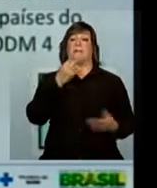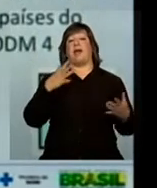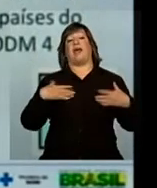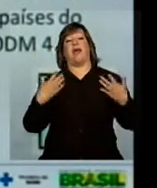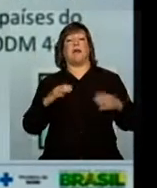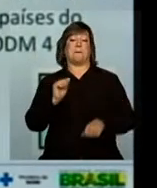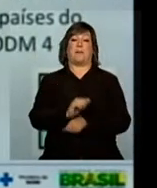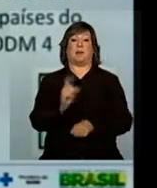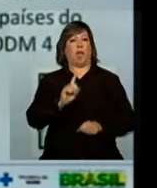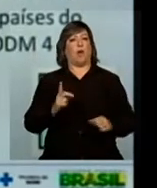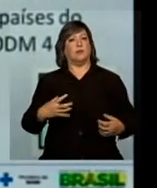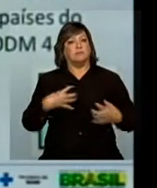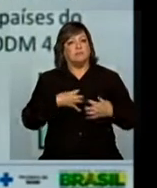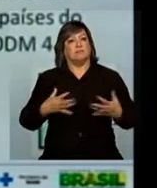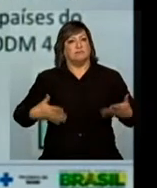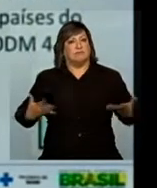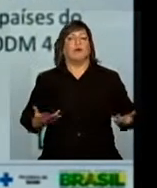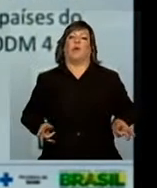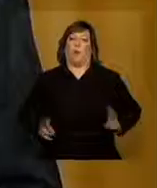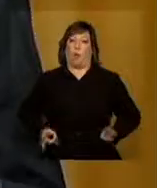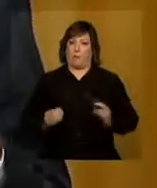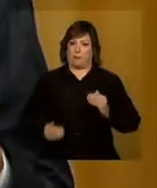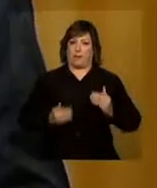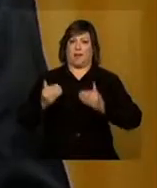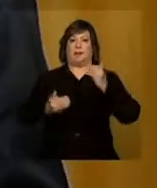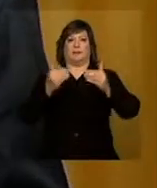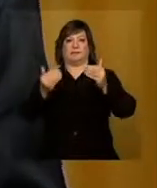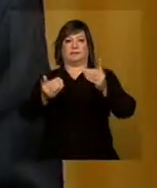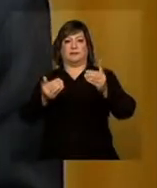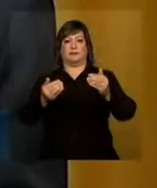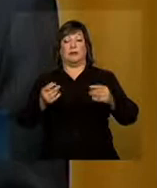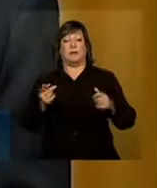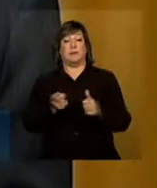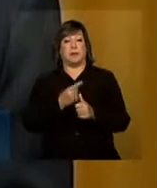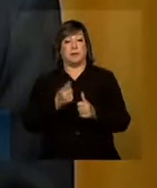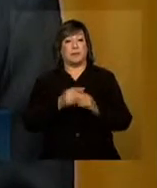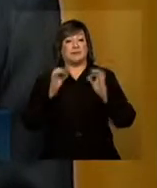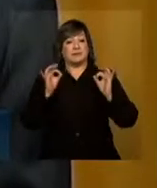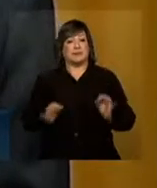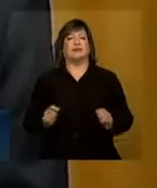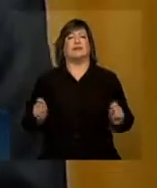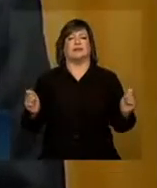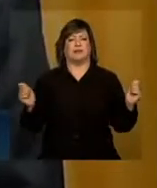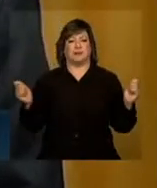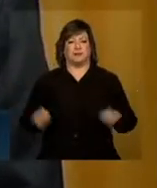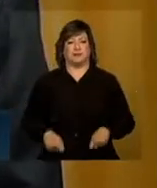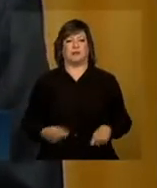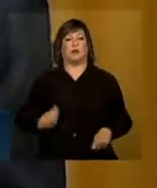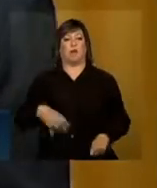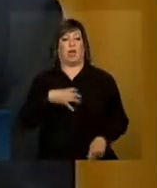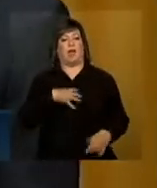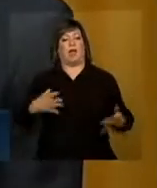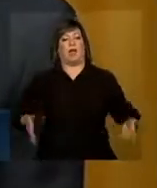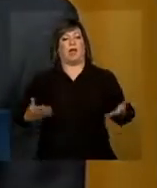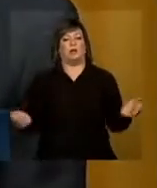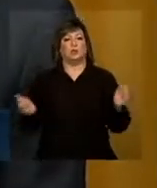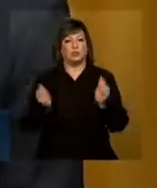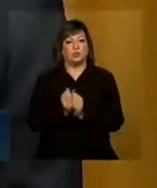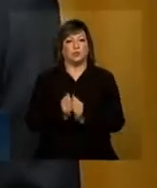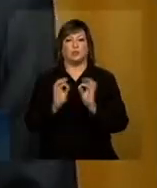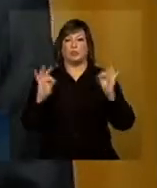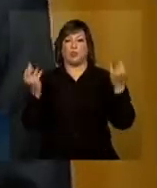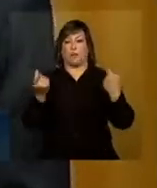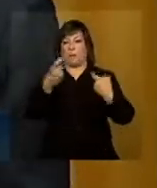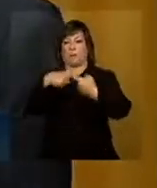mas de estímulo, primeiro, da certeza que é possível. E nos animar, junto com todos os parceiros, não